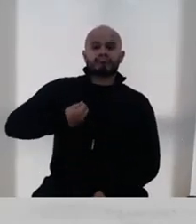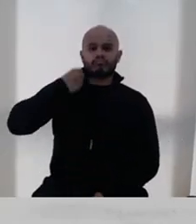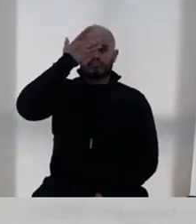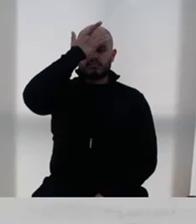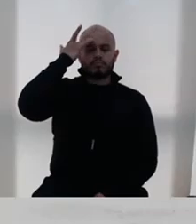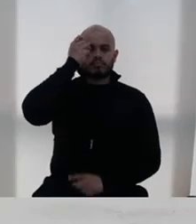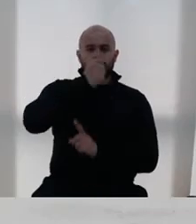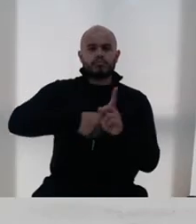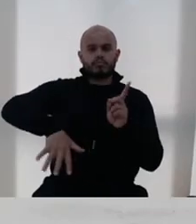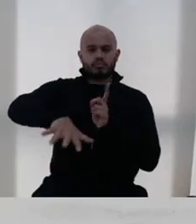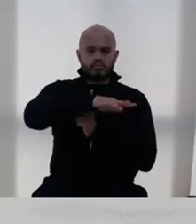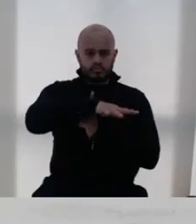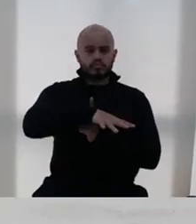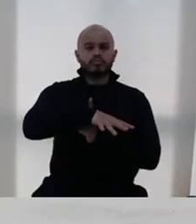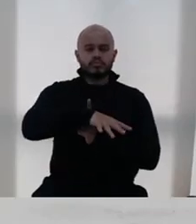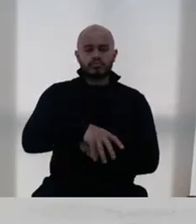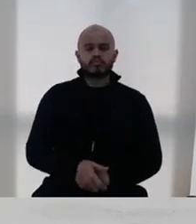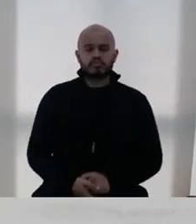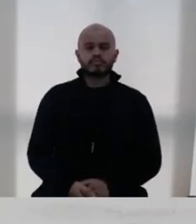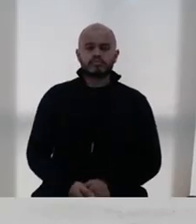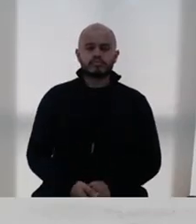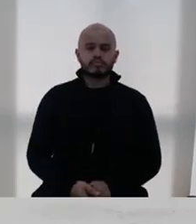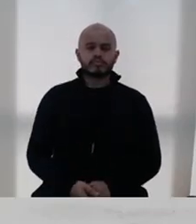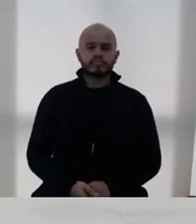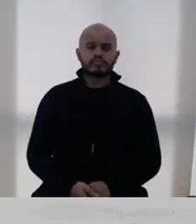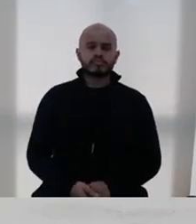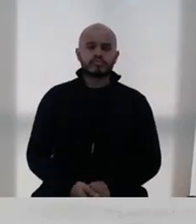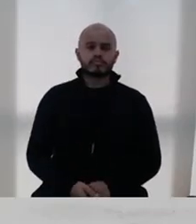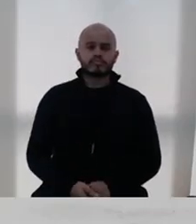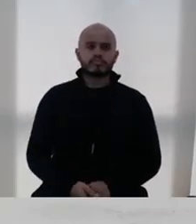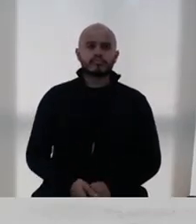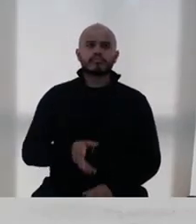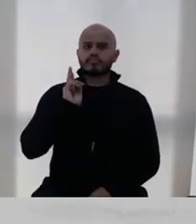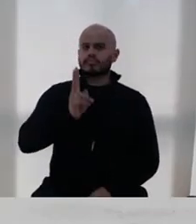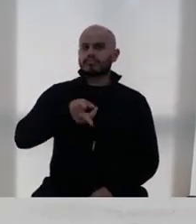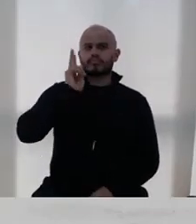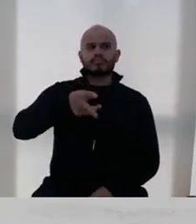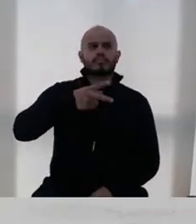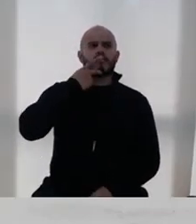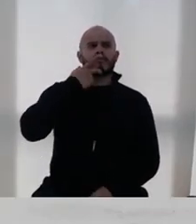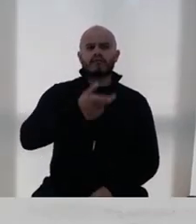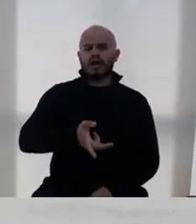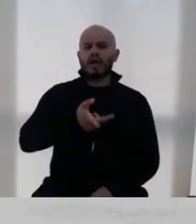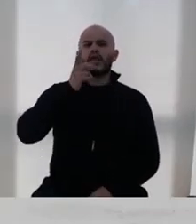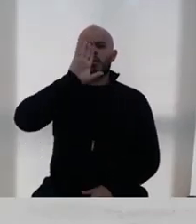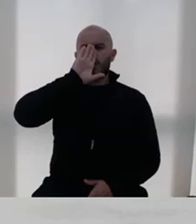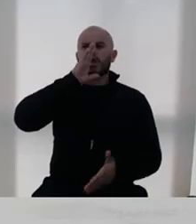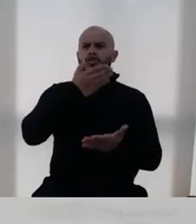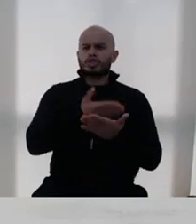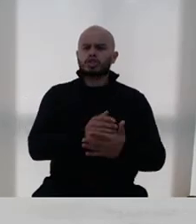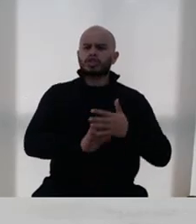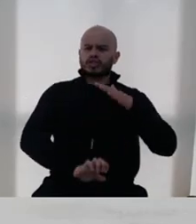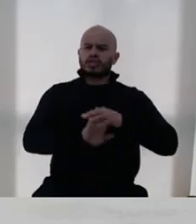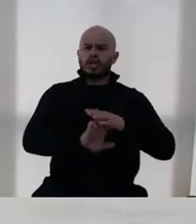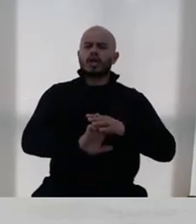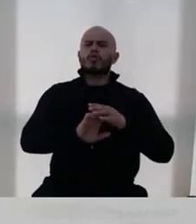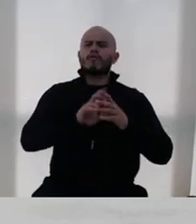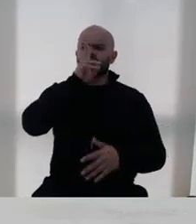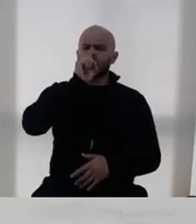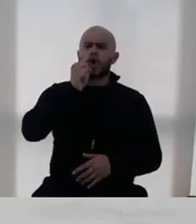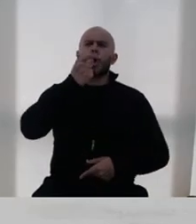sociedade. Eu tenho falado muito e falo com toda tranquilidade que eu acredito num Estado forte, acredito em